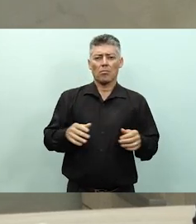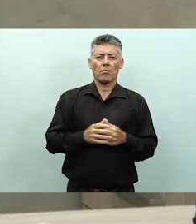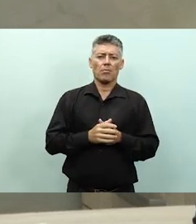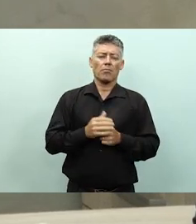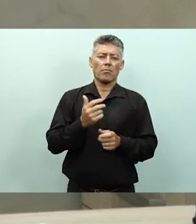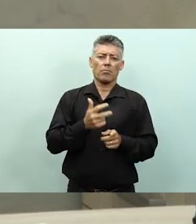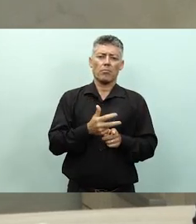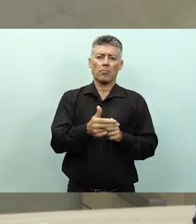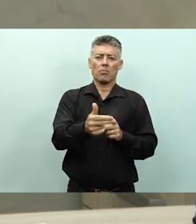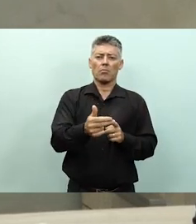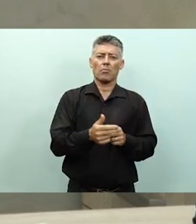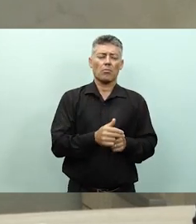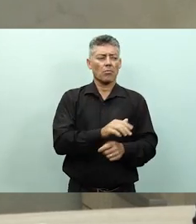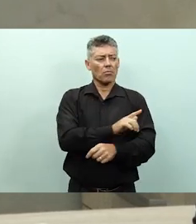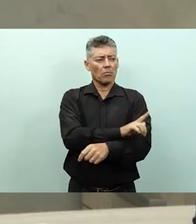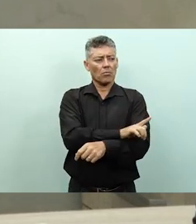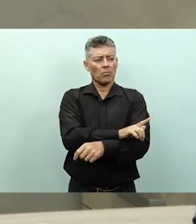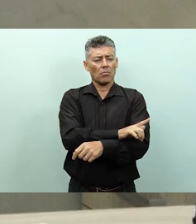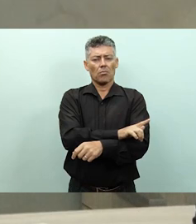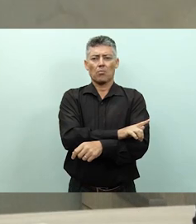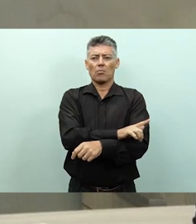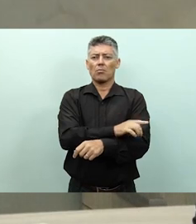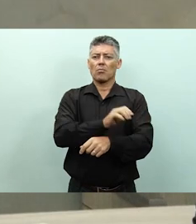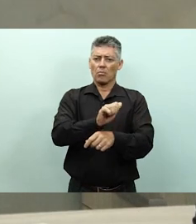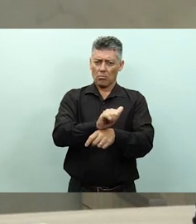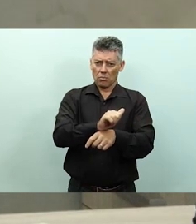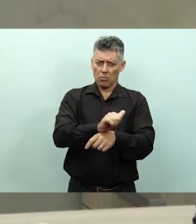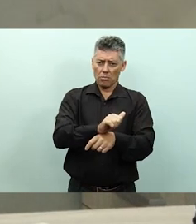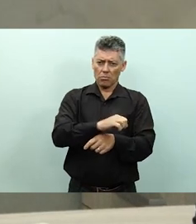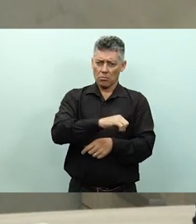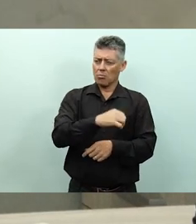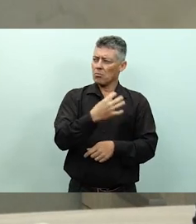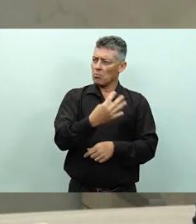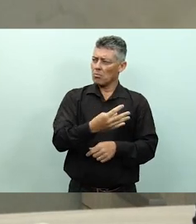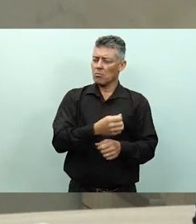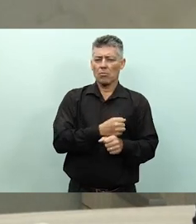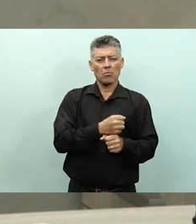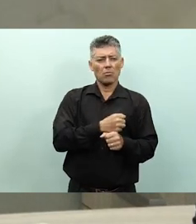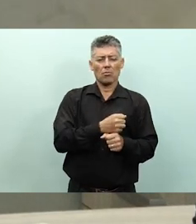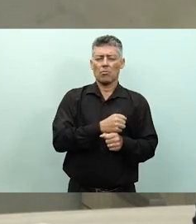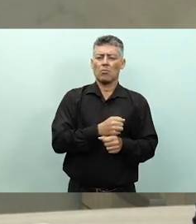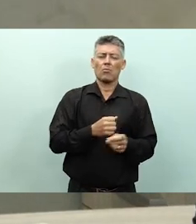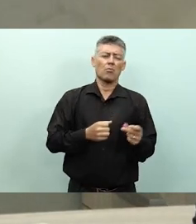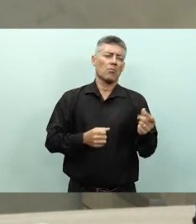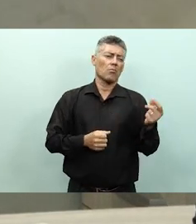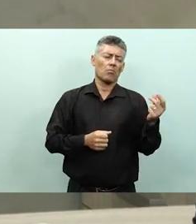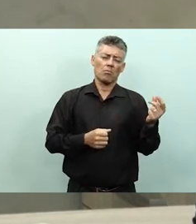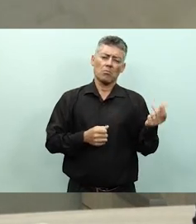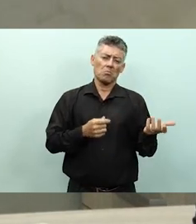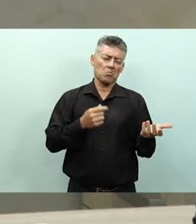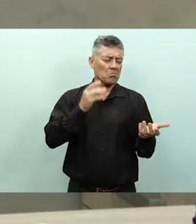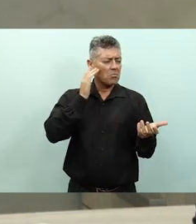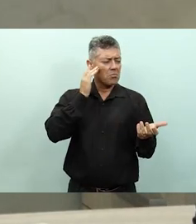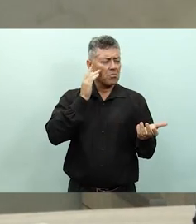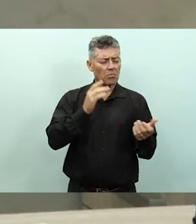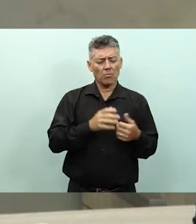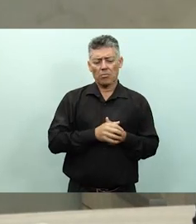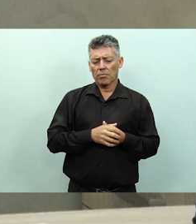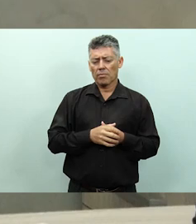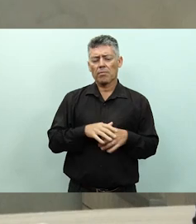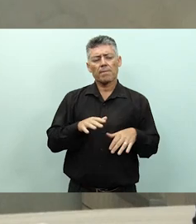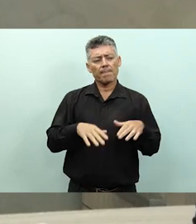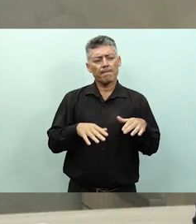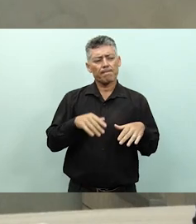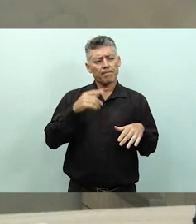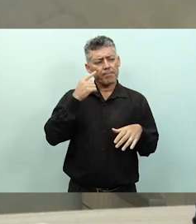foi vencida por Garibaldi Alves em 94. Era uma candidatura muito fora do eixo, imagino eu. Embora